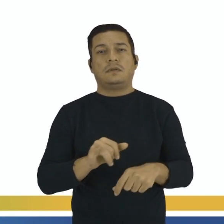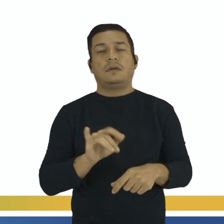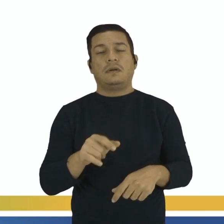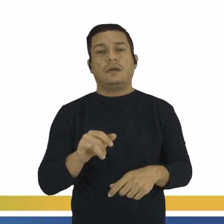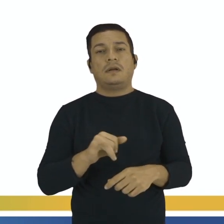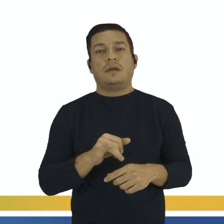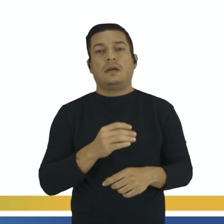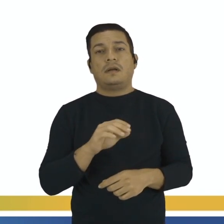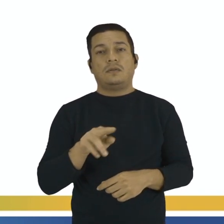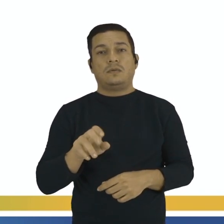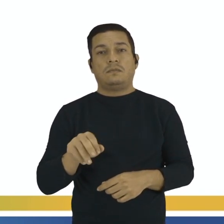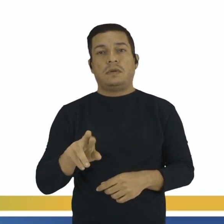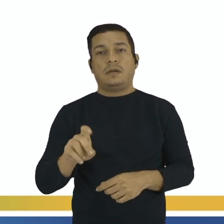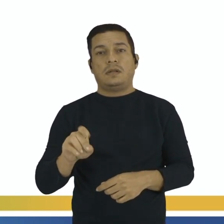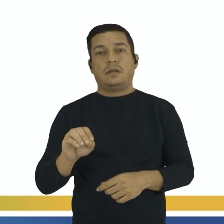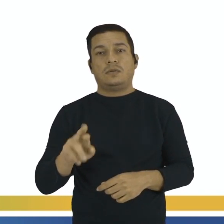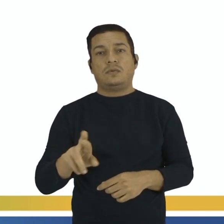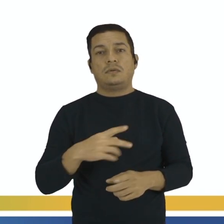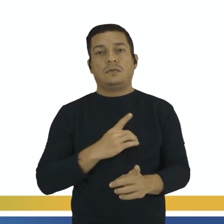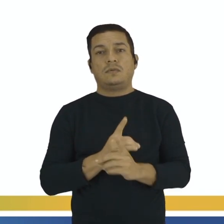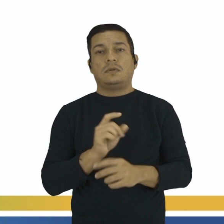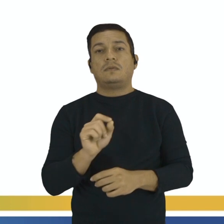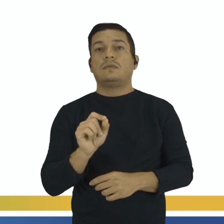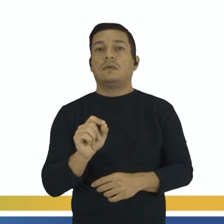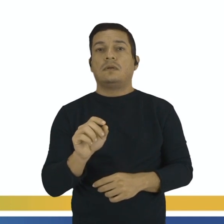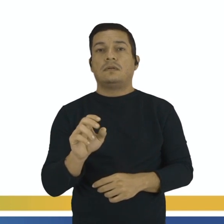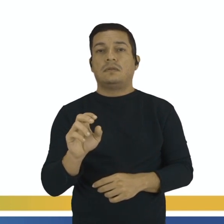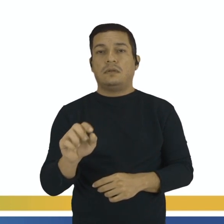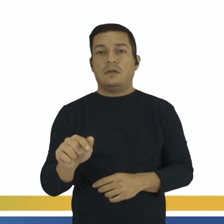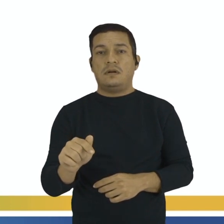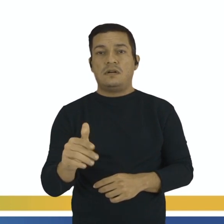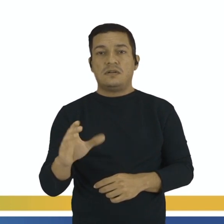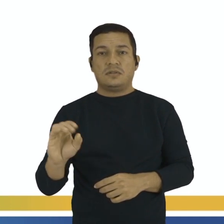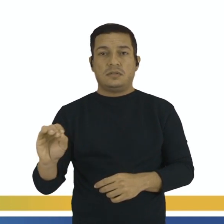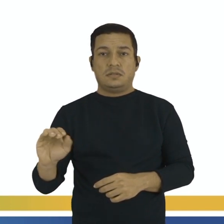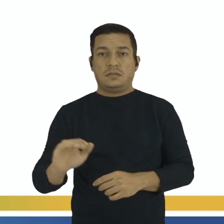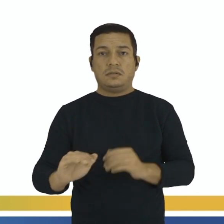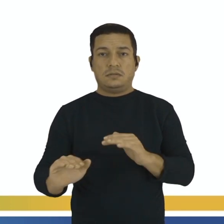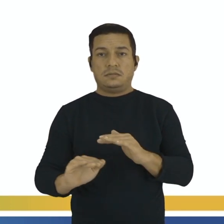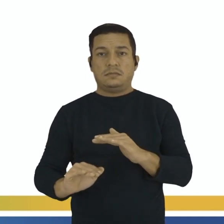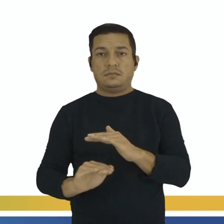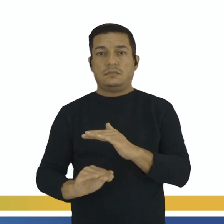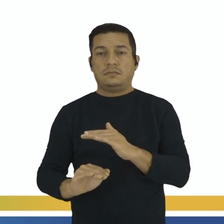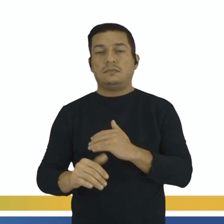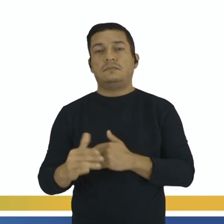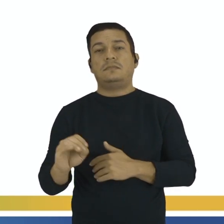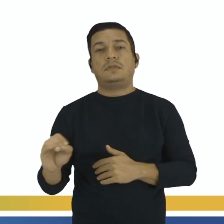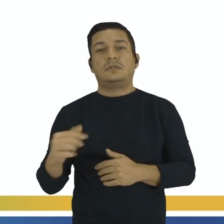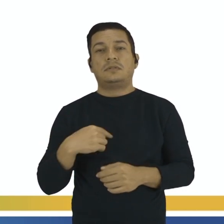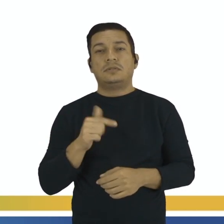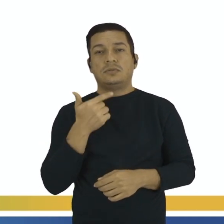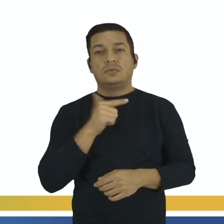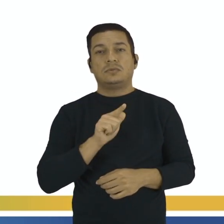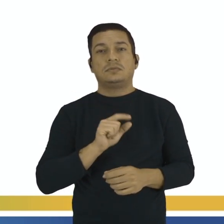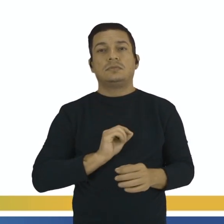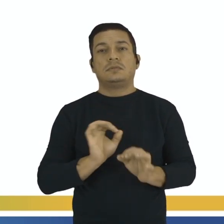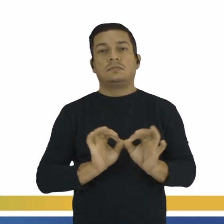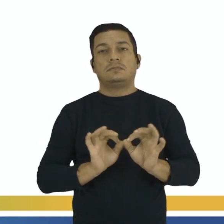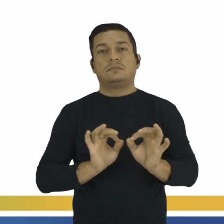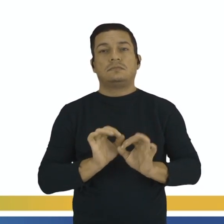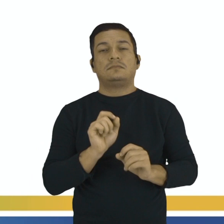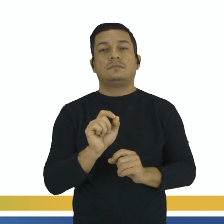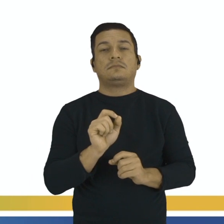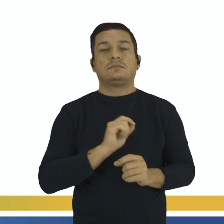no numerador, eu vou encontrar o quê? O número 100 no denominador, certo? Então, consegui construir